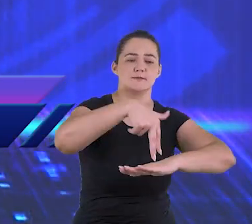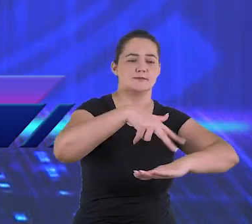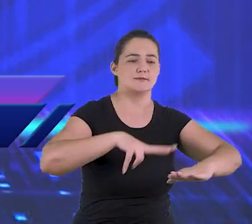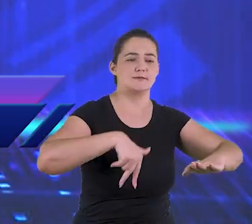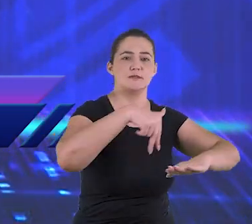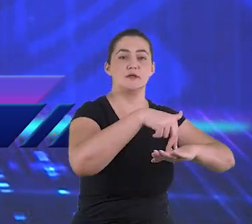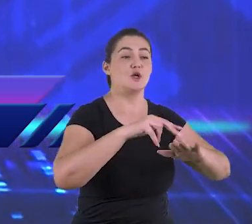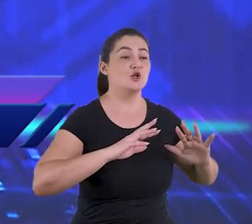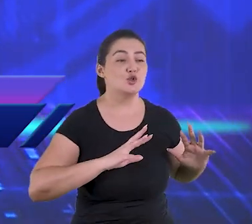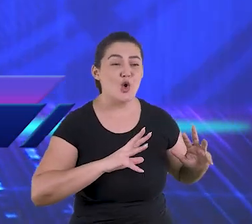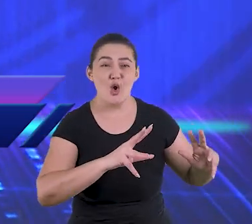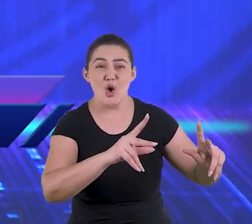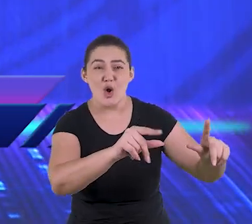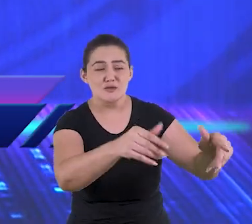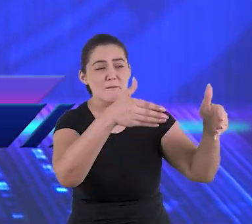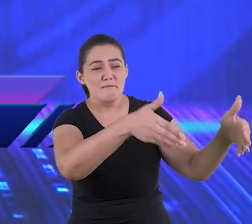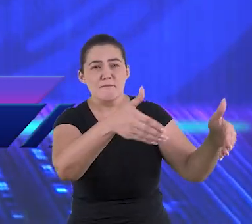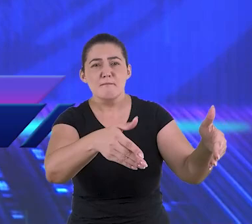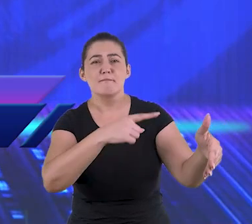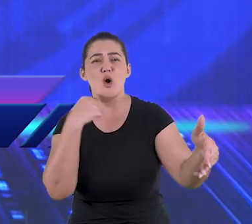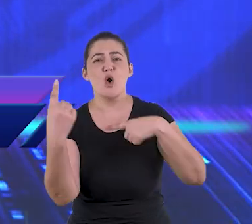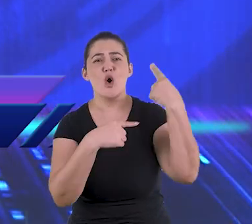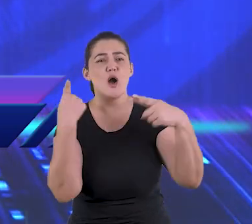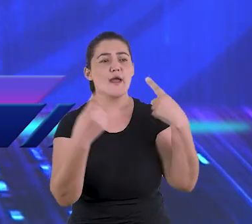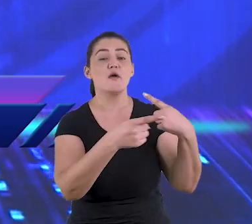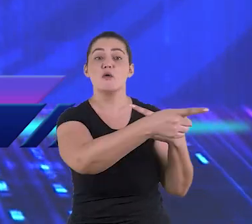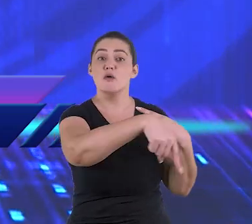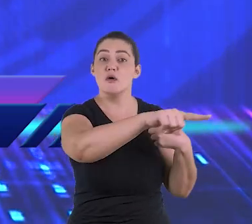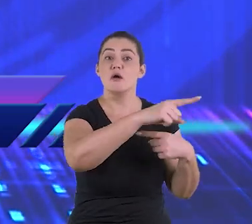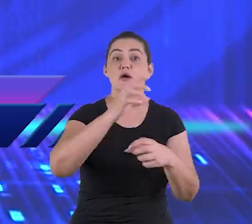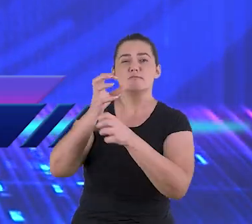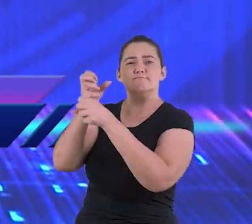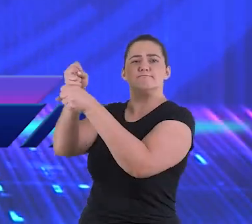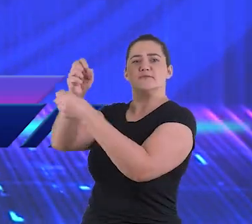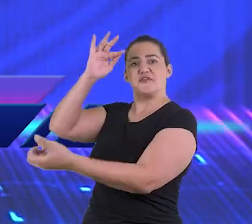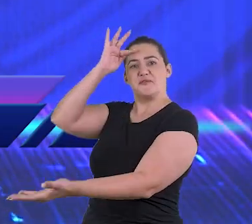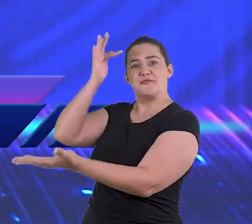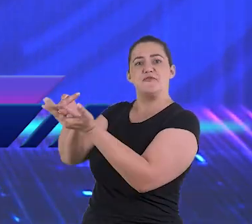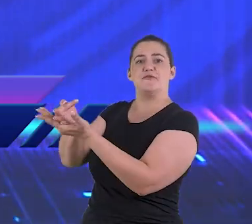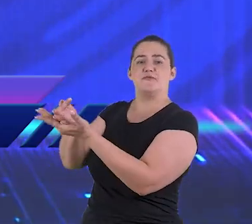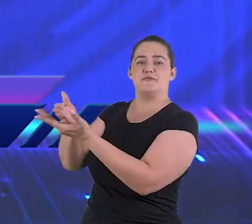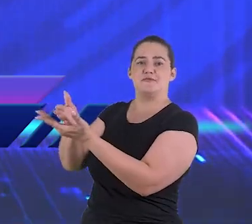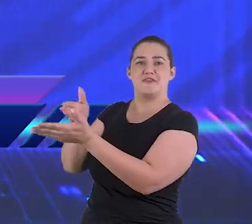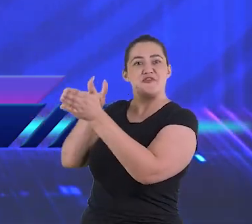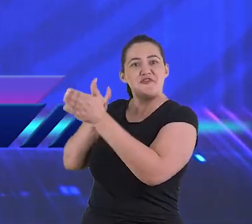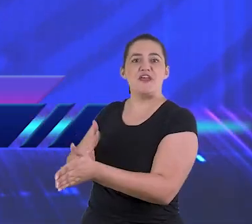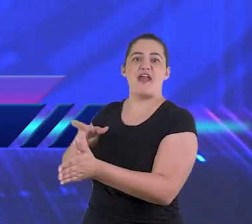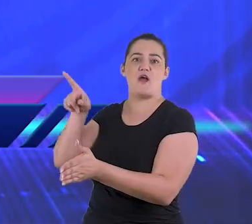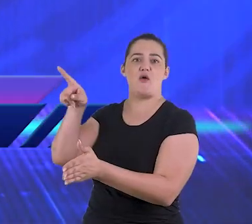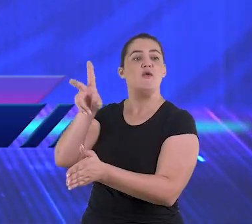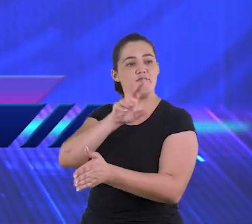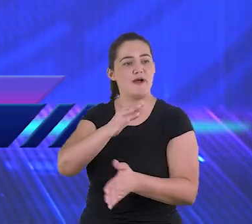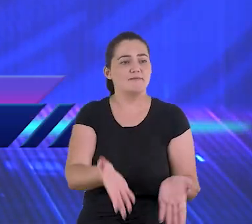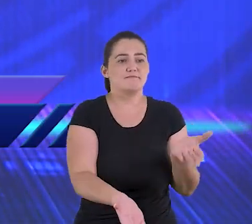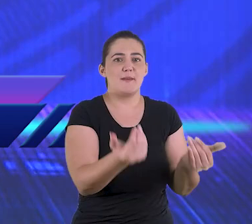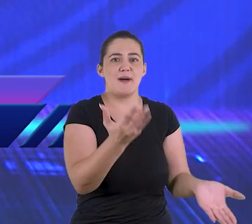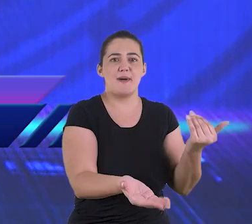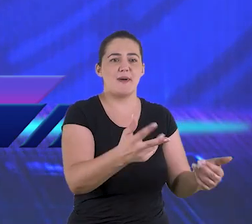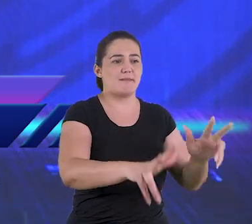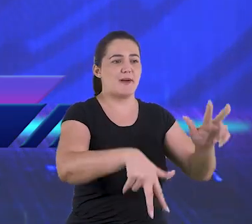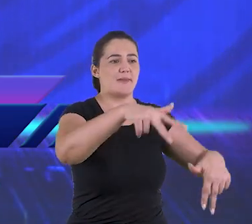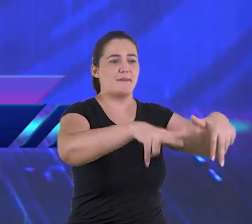ressurreição. Ela será para todos aqueles que morreram fiéis a Jesus. A morte,